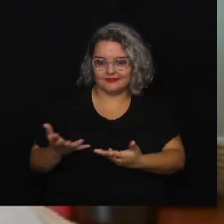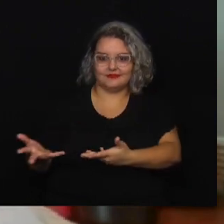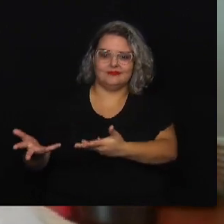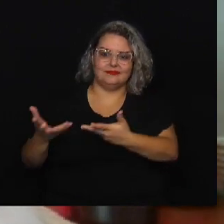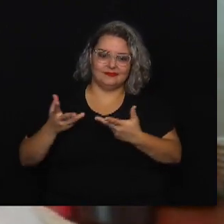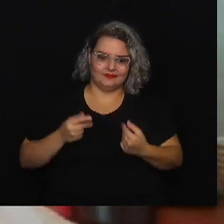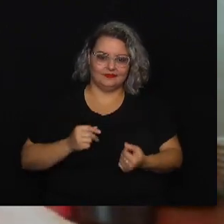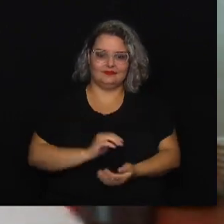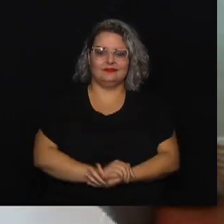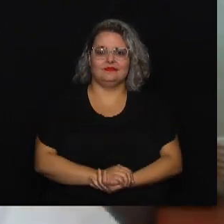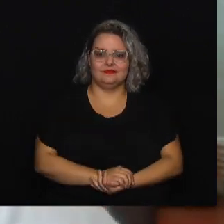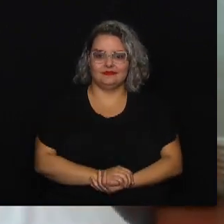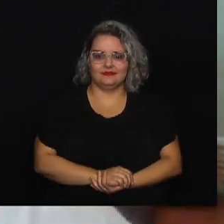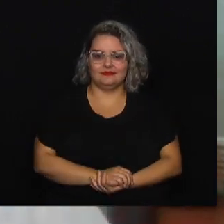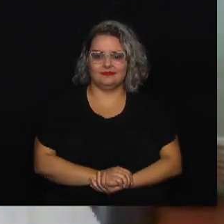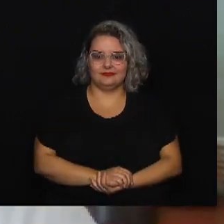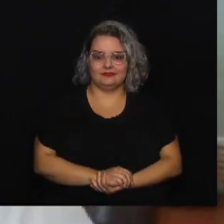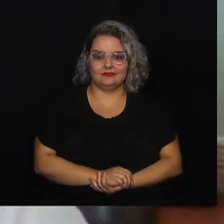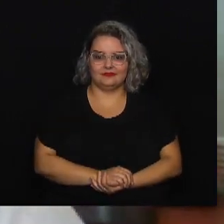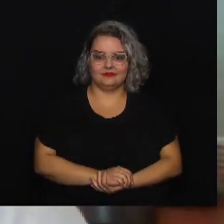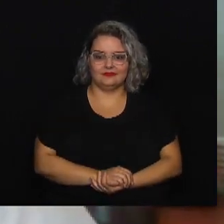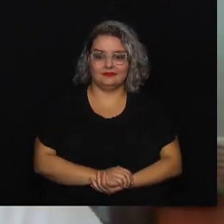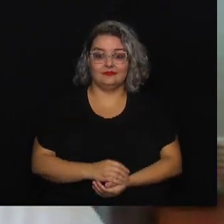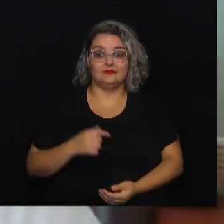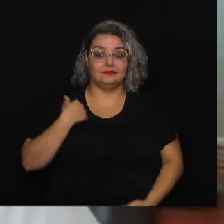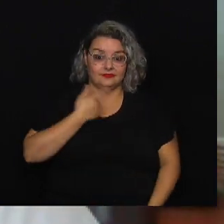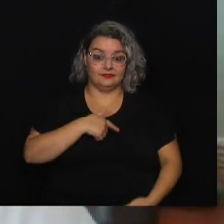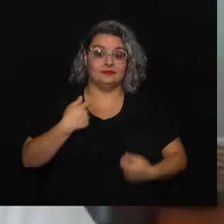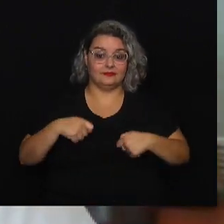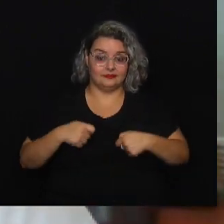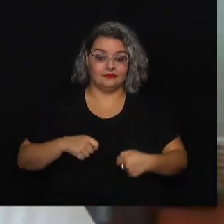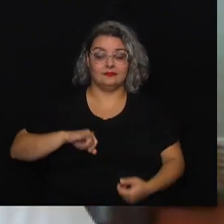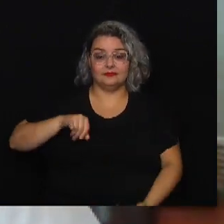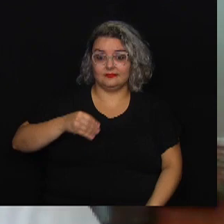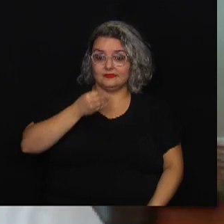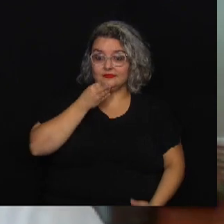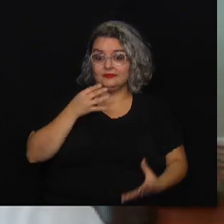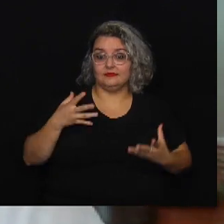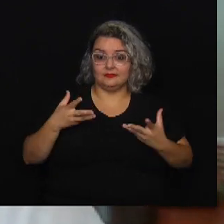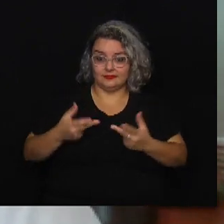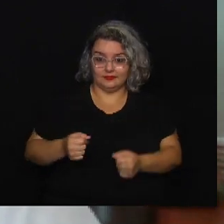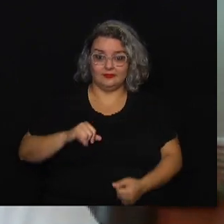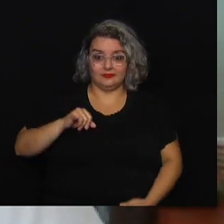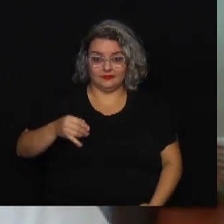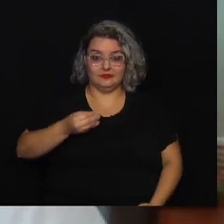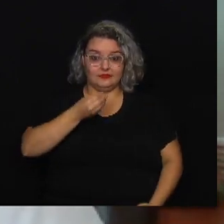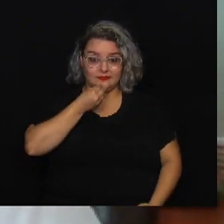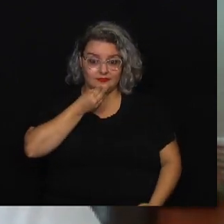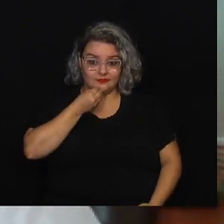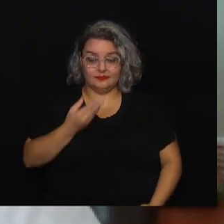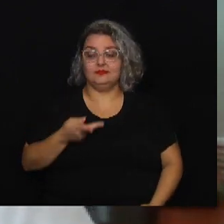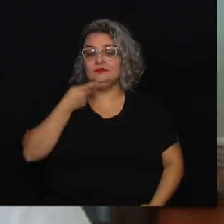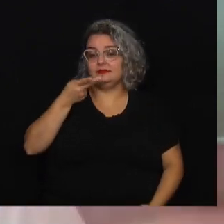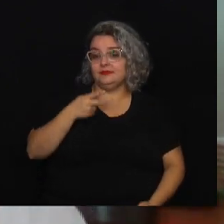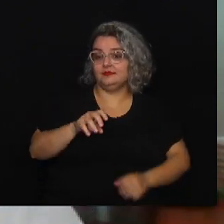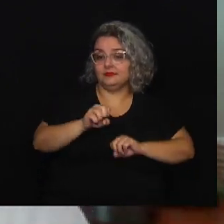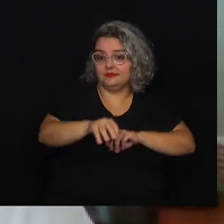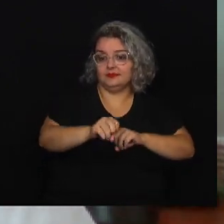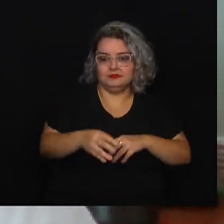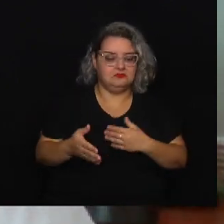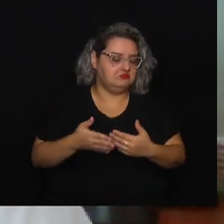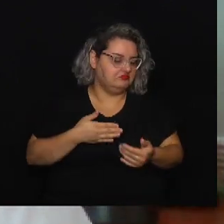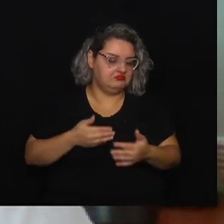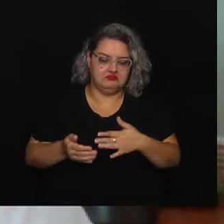né? Eu acho que a gente tem que aproveitar todas as oportunidades para falar de educação, seja lá